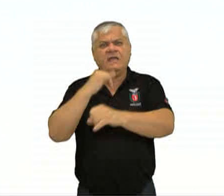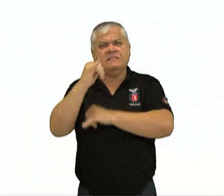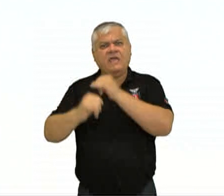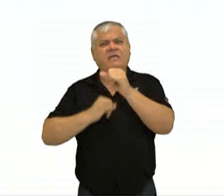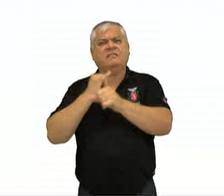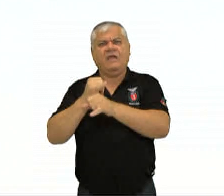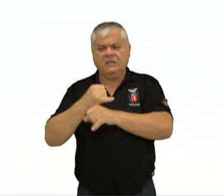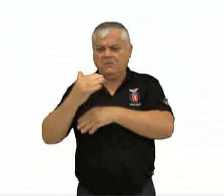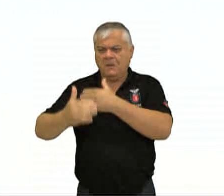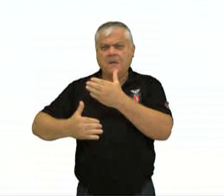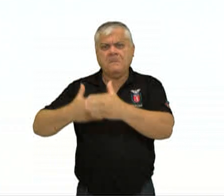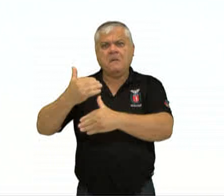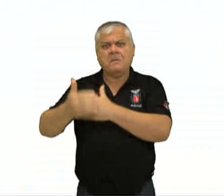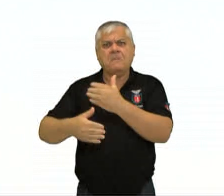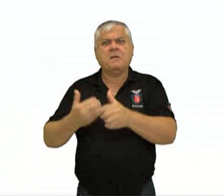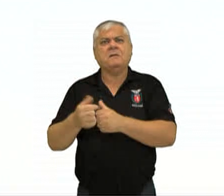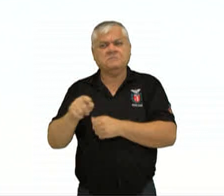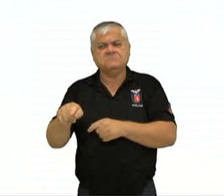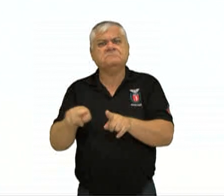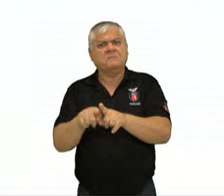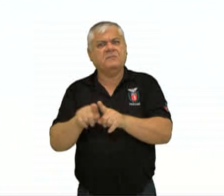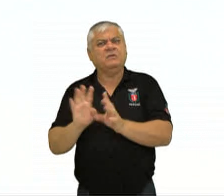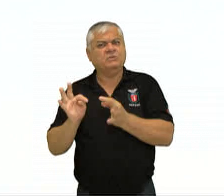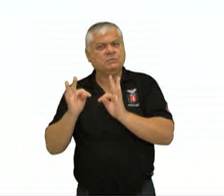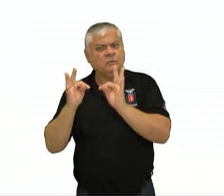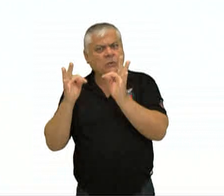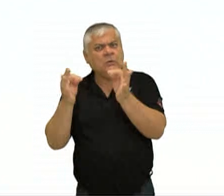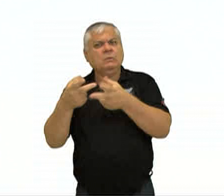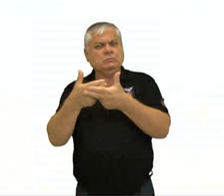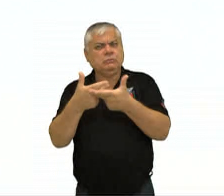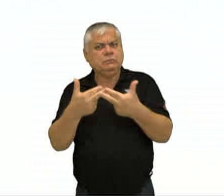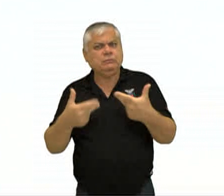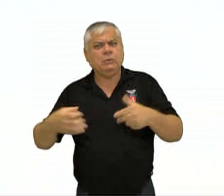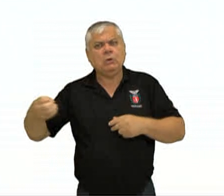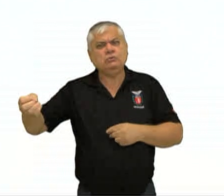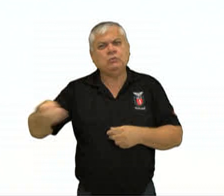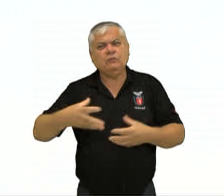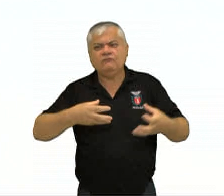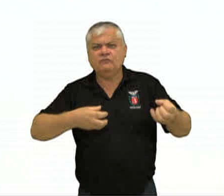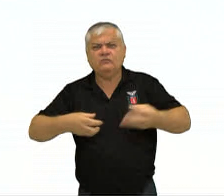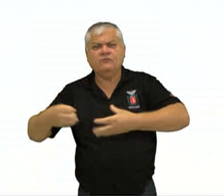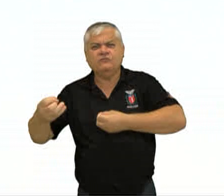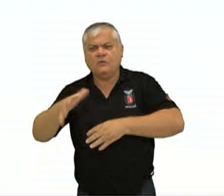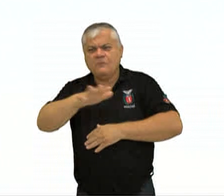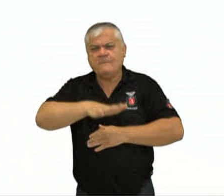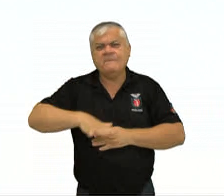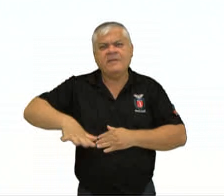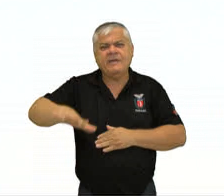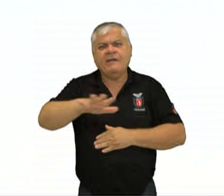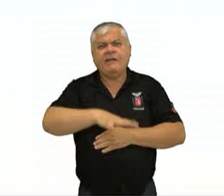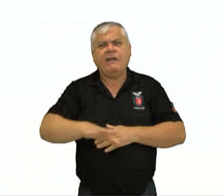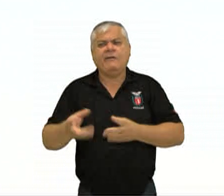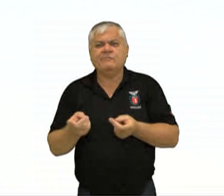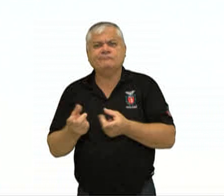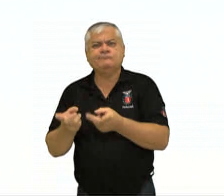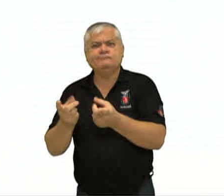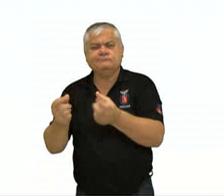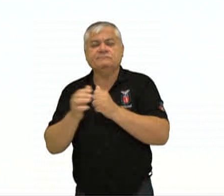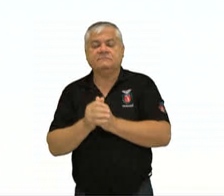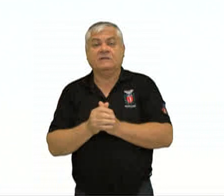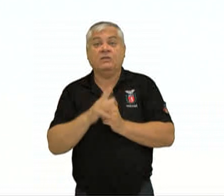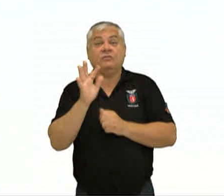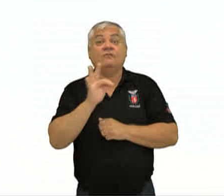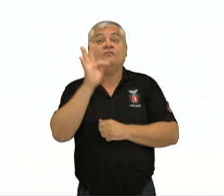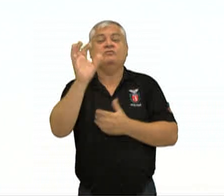sentido tecnológico, mas também no desenvolvimento de novas forças para o mercado. Em breve, o streaming de